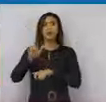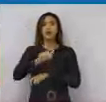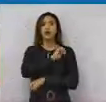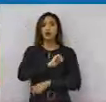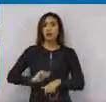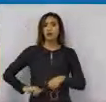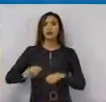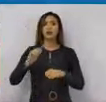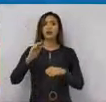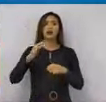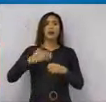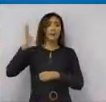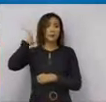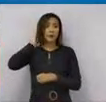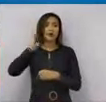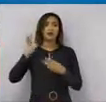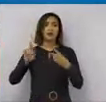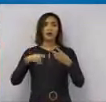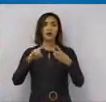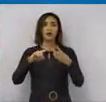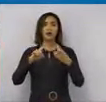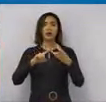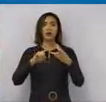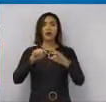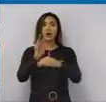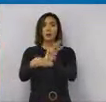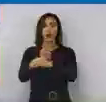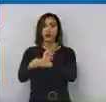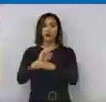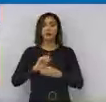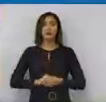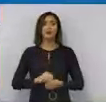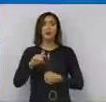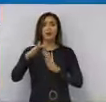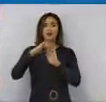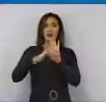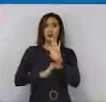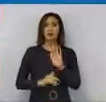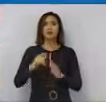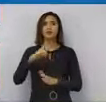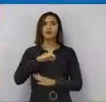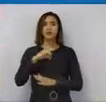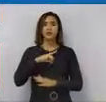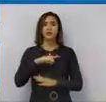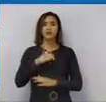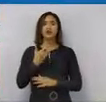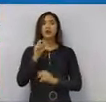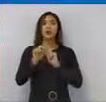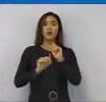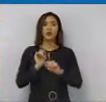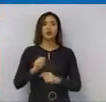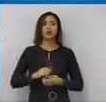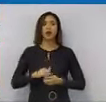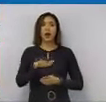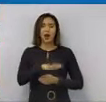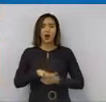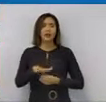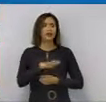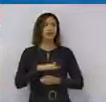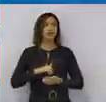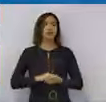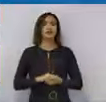e Marituba. Tá? Então, esse programa ele vai atacar justamente as áreas